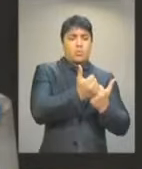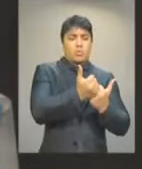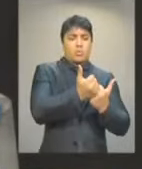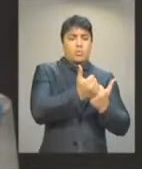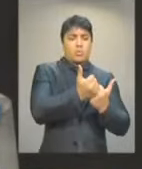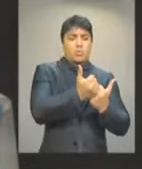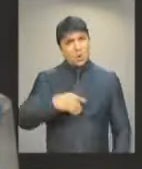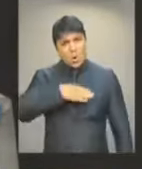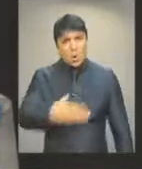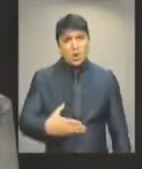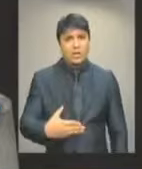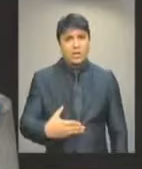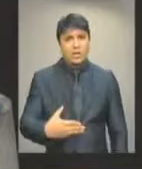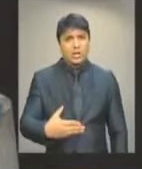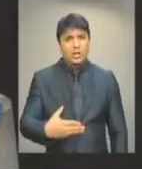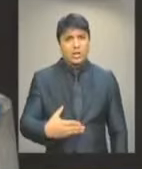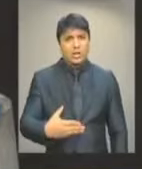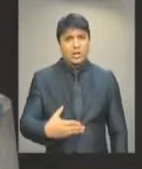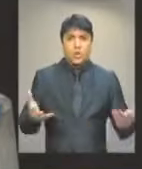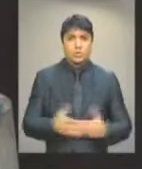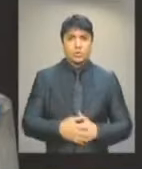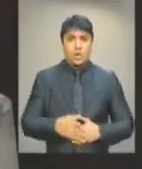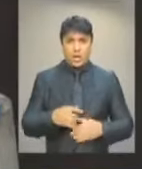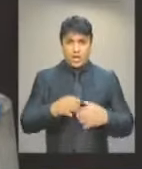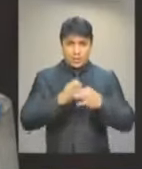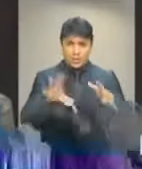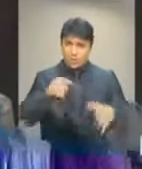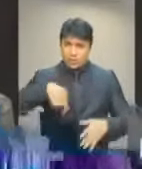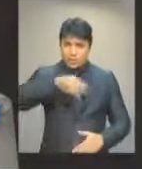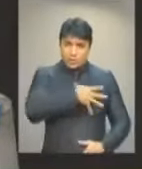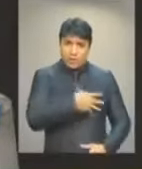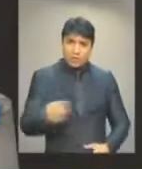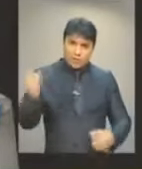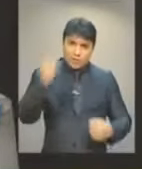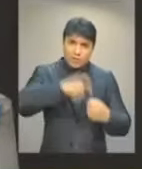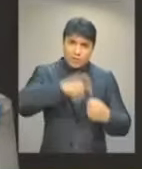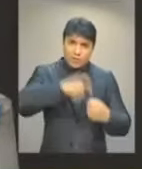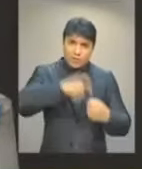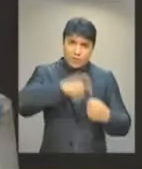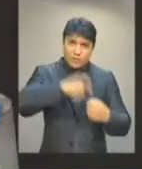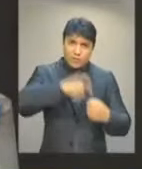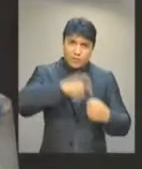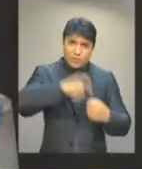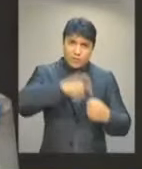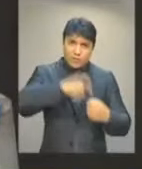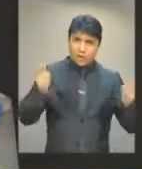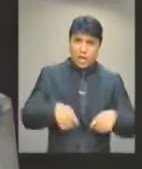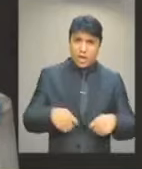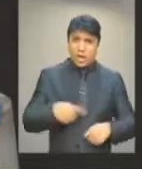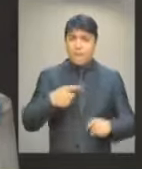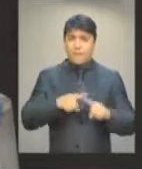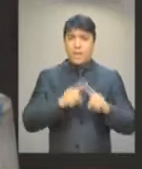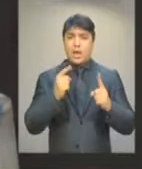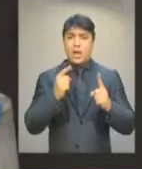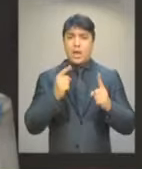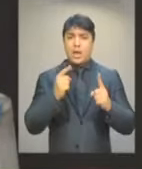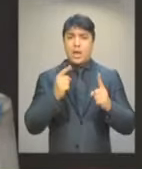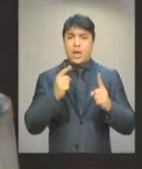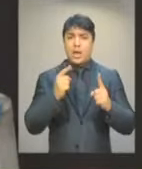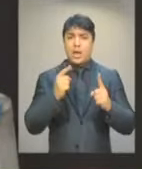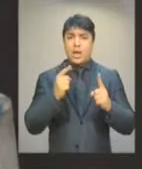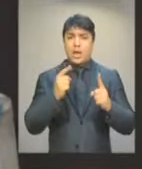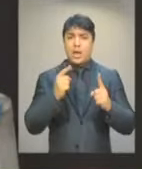têm coragem hoje de permitir que os seus filhos voltem às atividades educacionais sem que nós tenhamos um